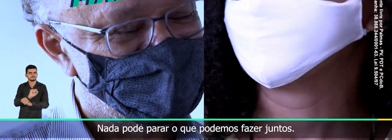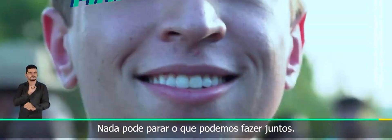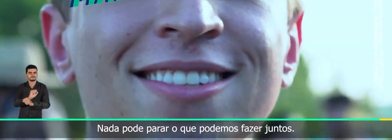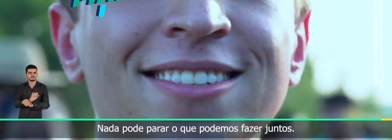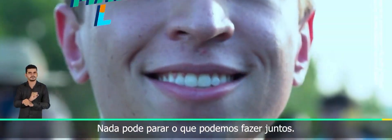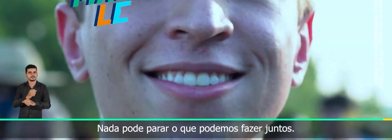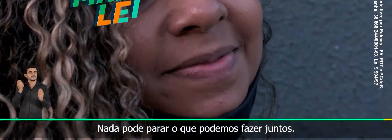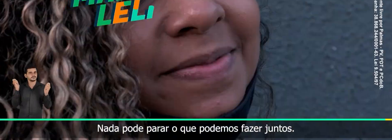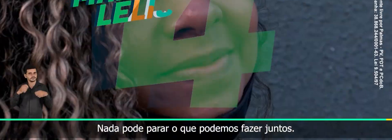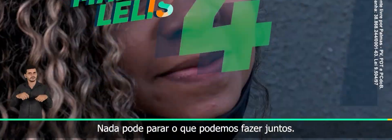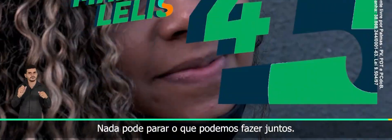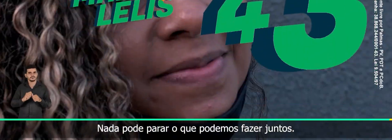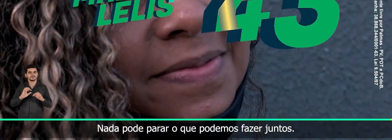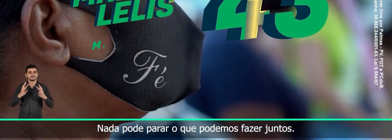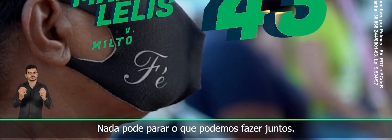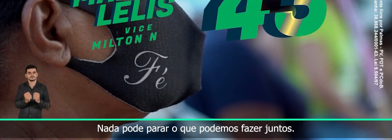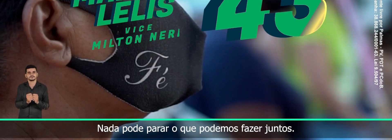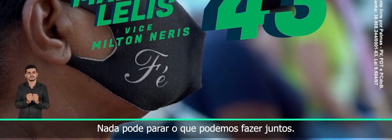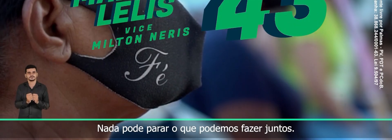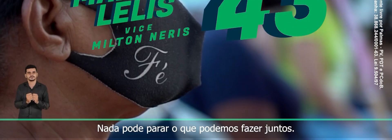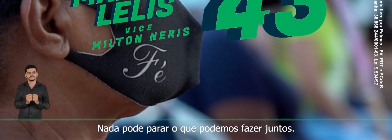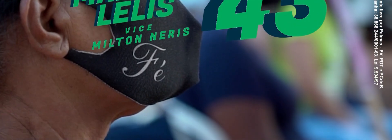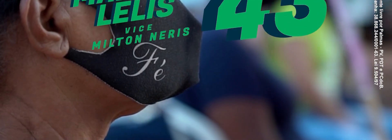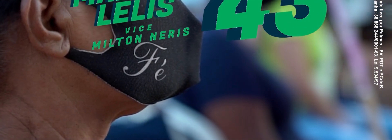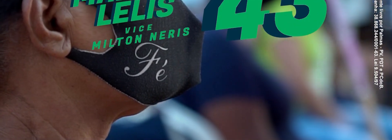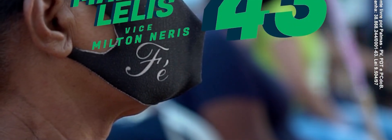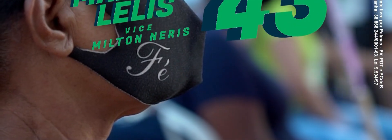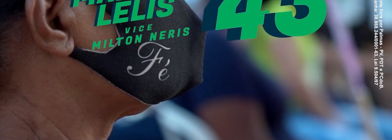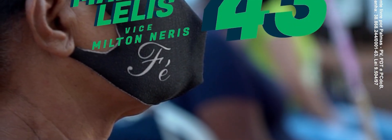Nada pode parar o que podemos fazer juntos.